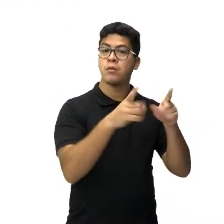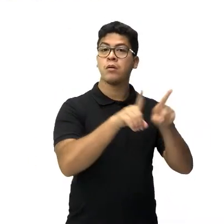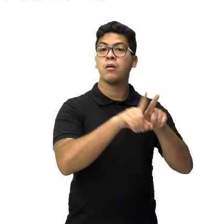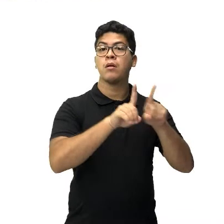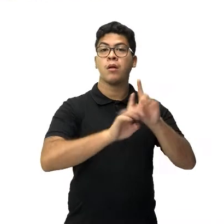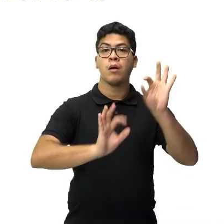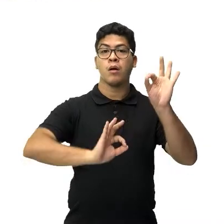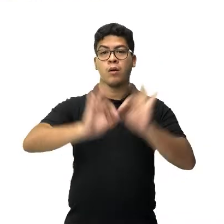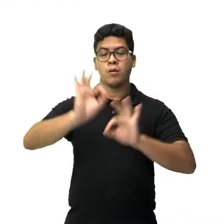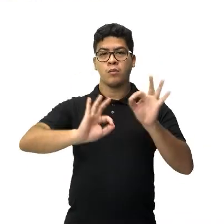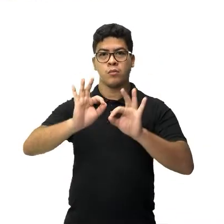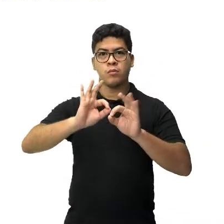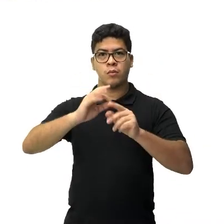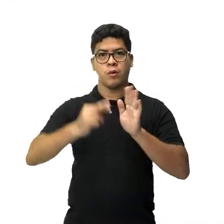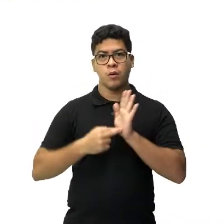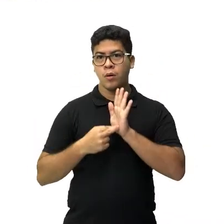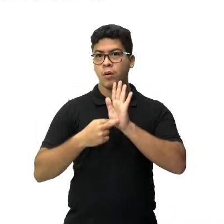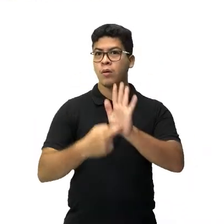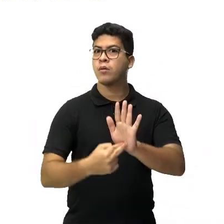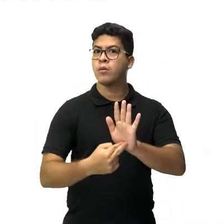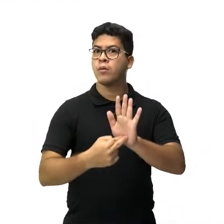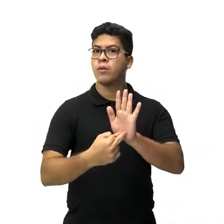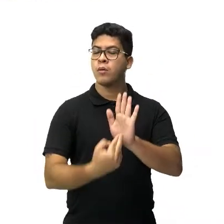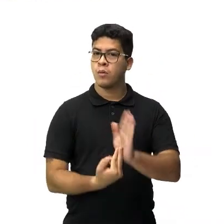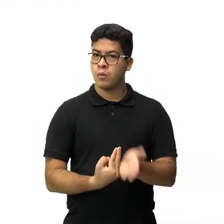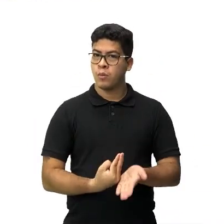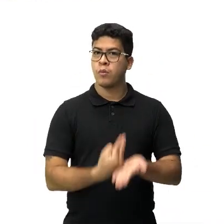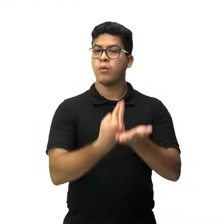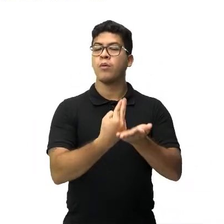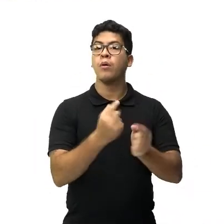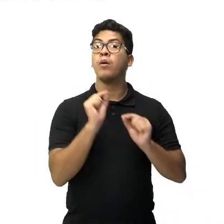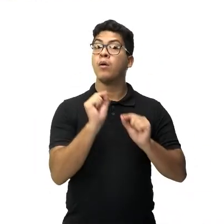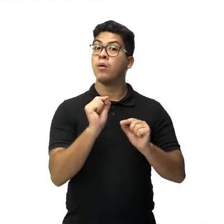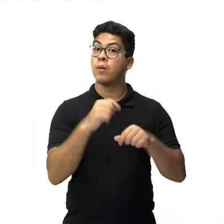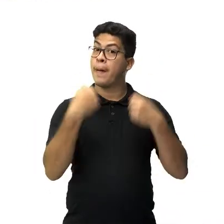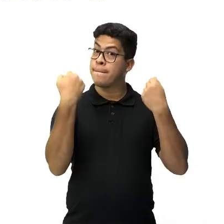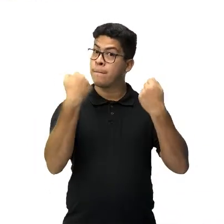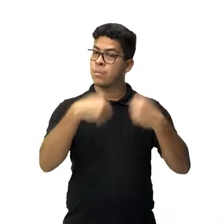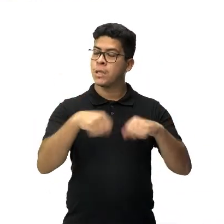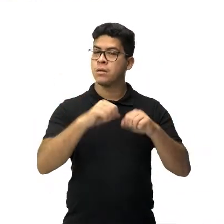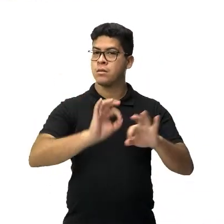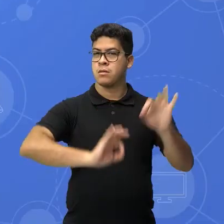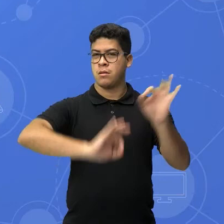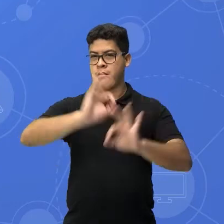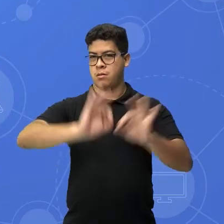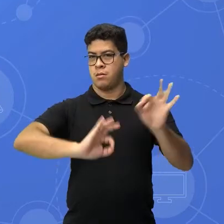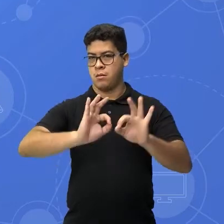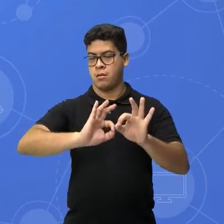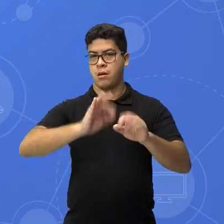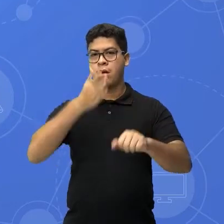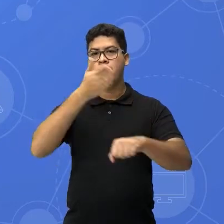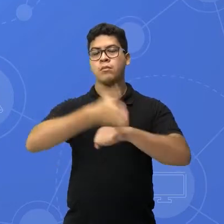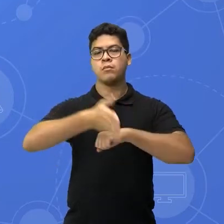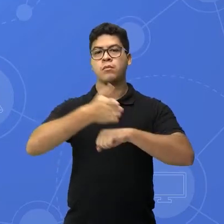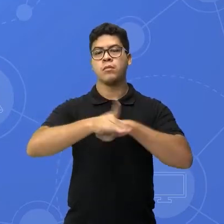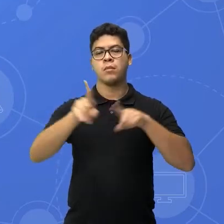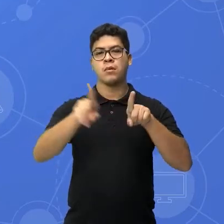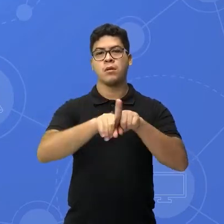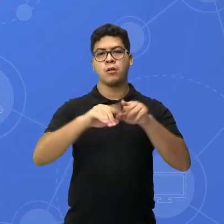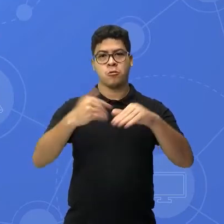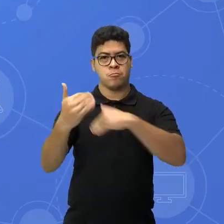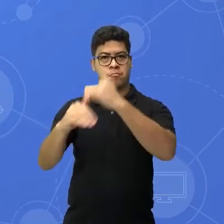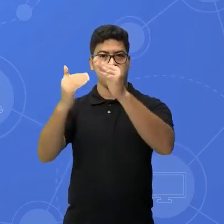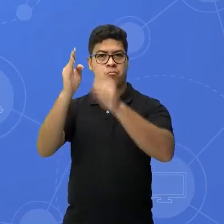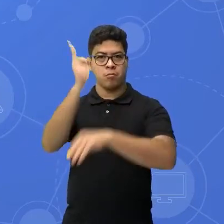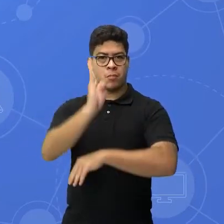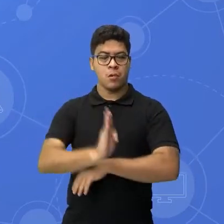à representação juvenil. Jovem, é preciso que o jovem participe do processo de desenvolvimento do país e